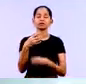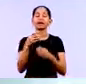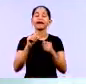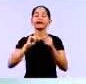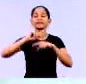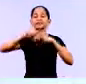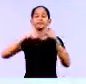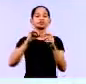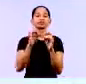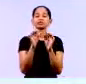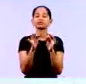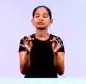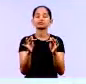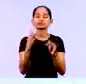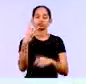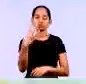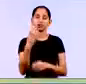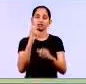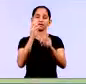a soma desses 3, ok?